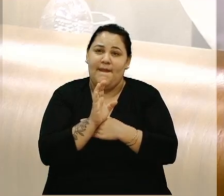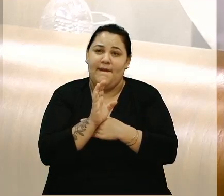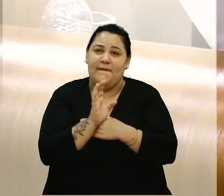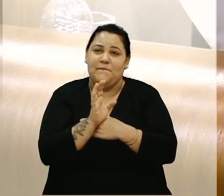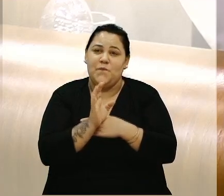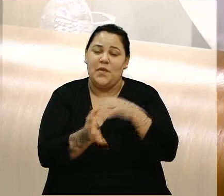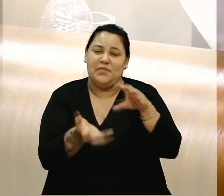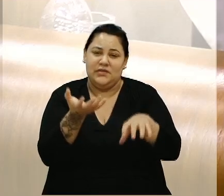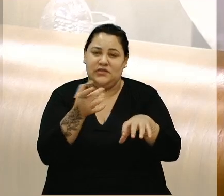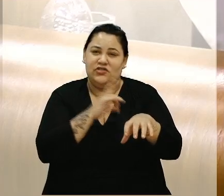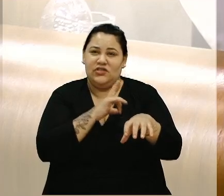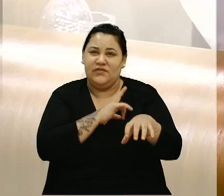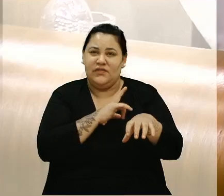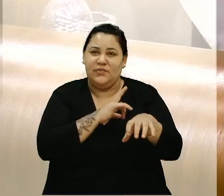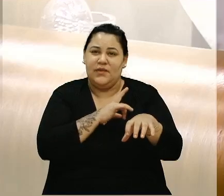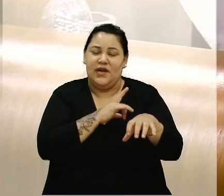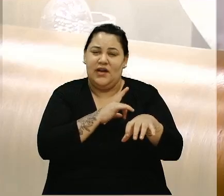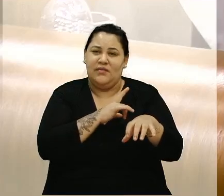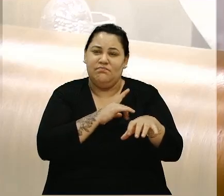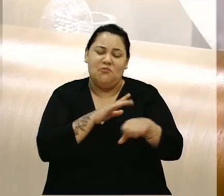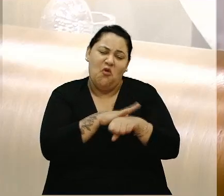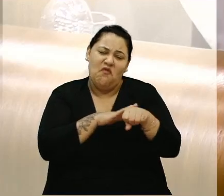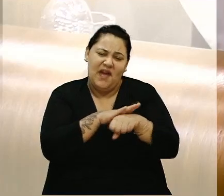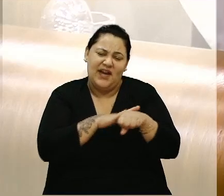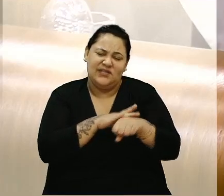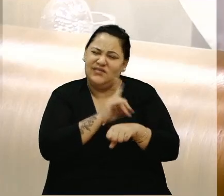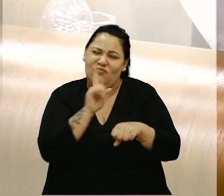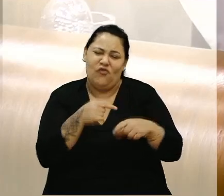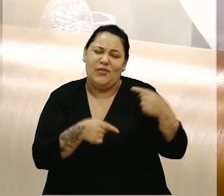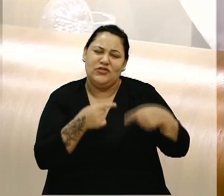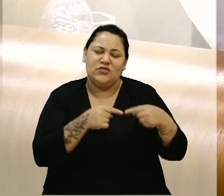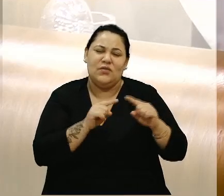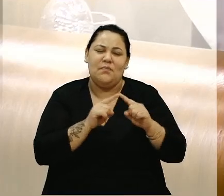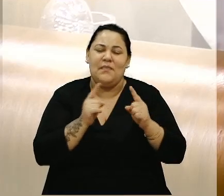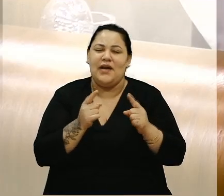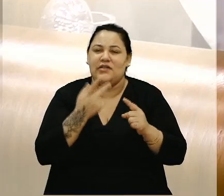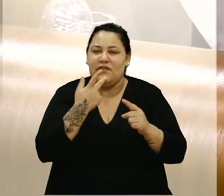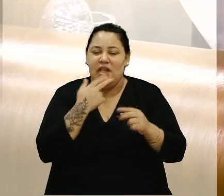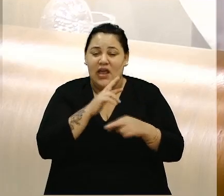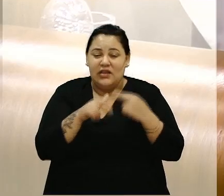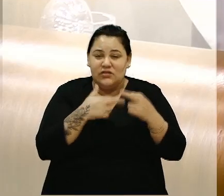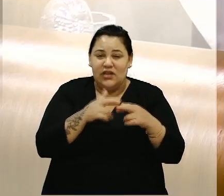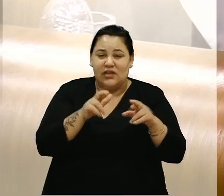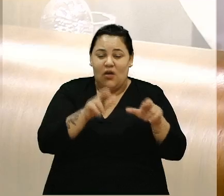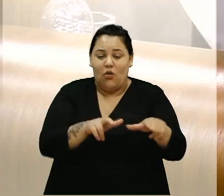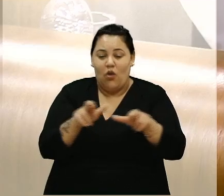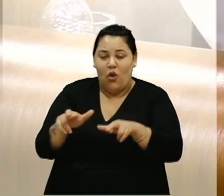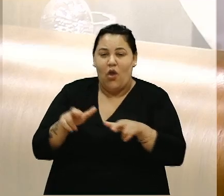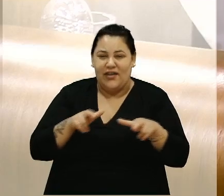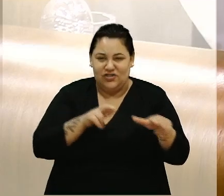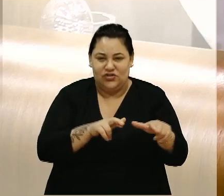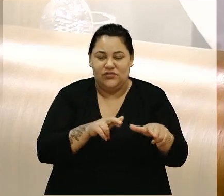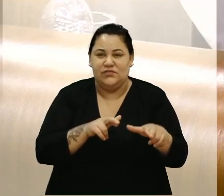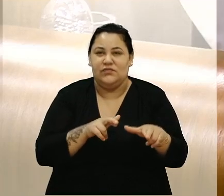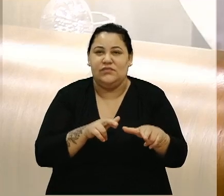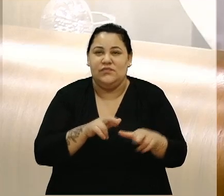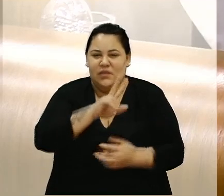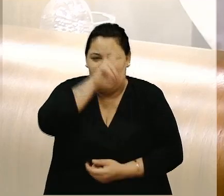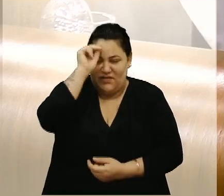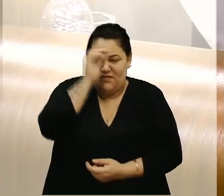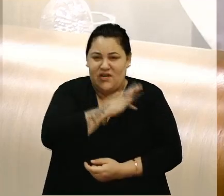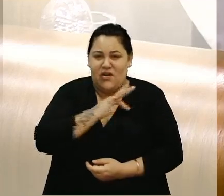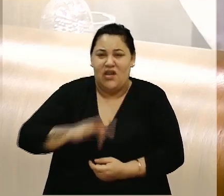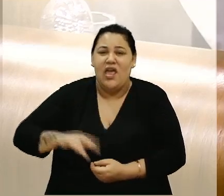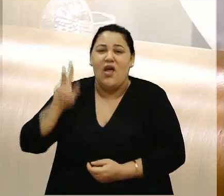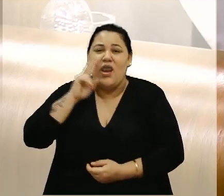não foi um embate, mas foi até uma questão de local da universidade. Com o prefeito de Farroupilha. Eu lembro muito bem que ele